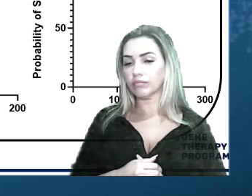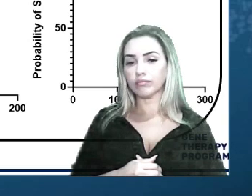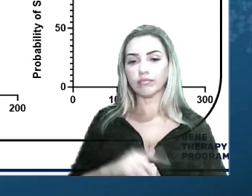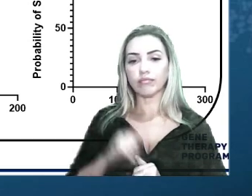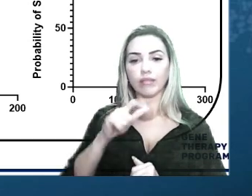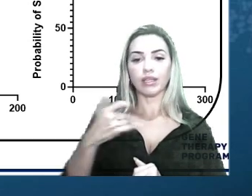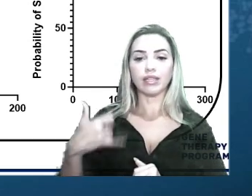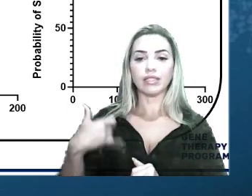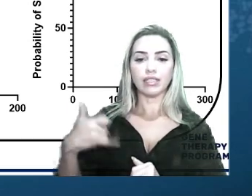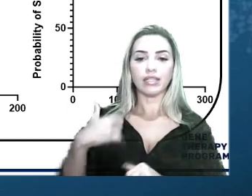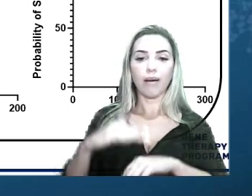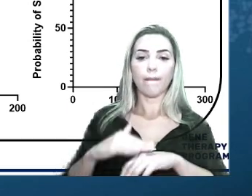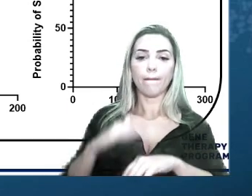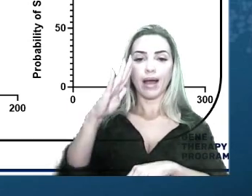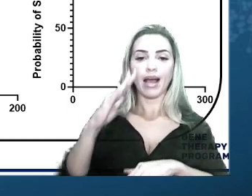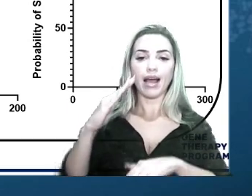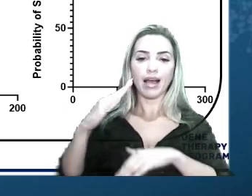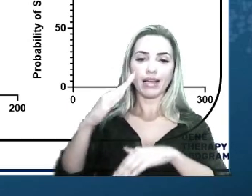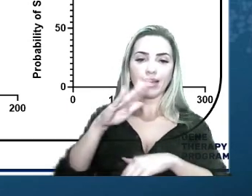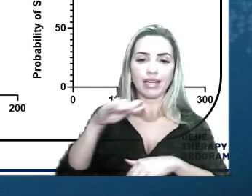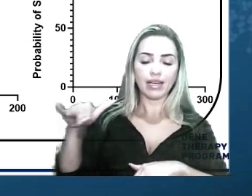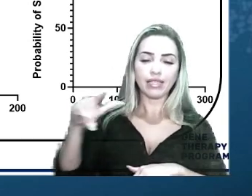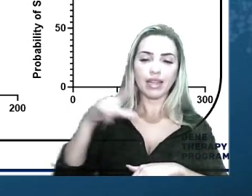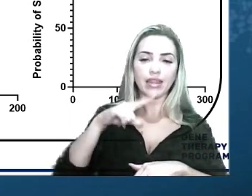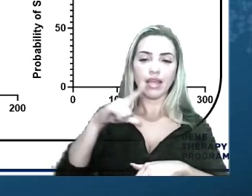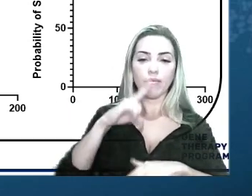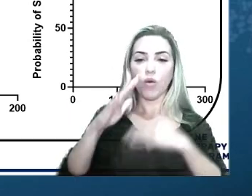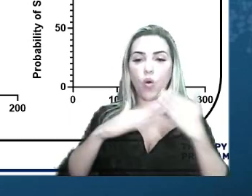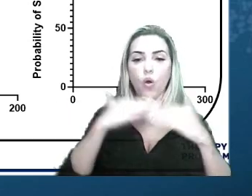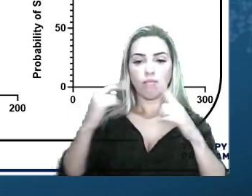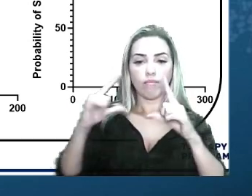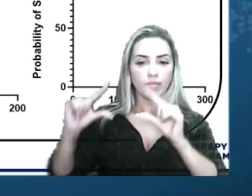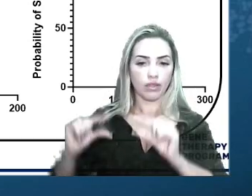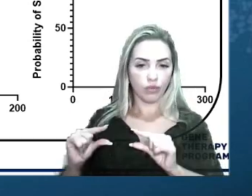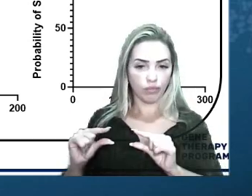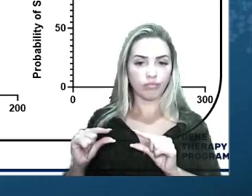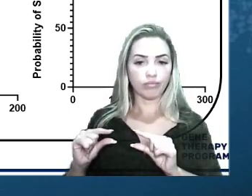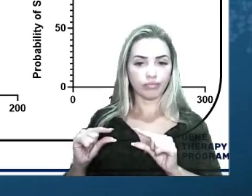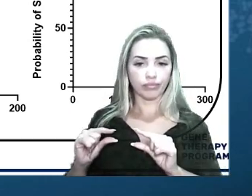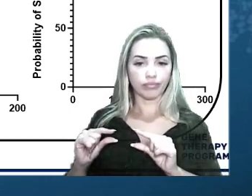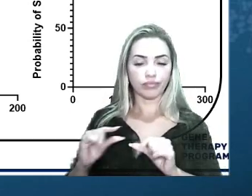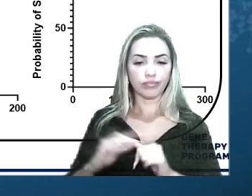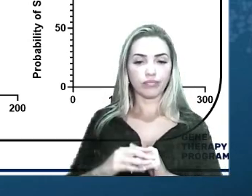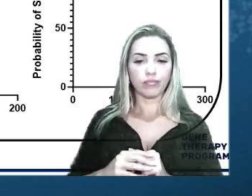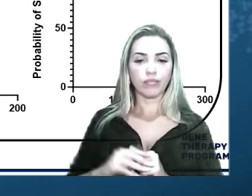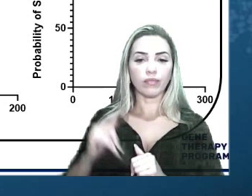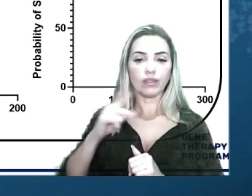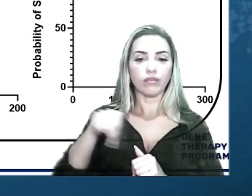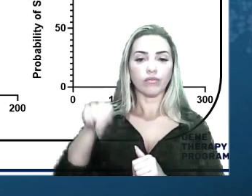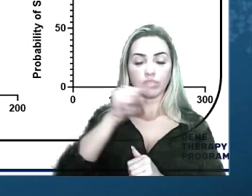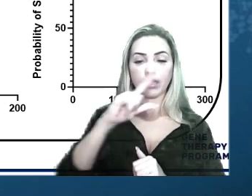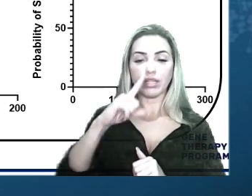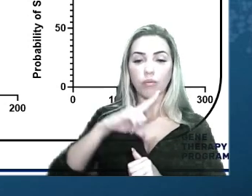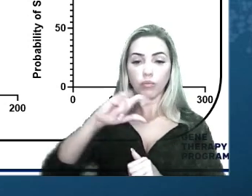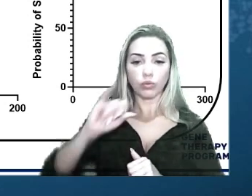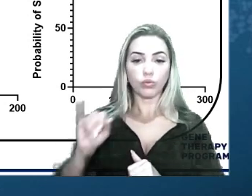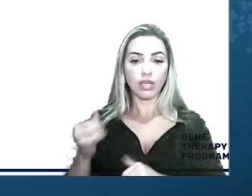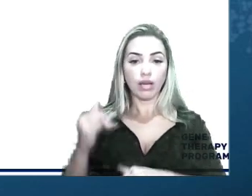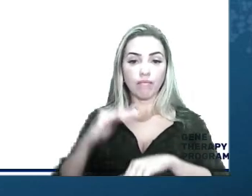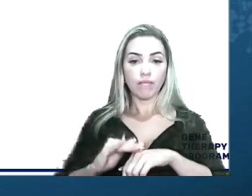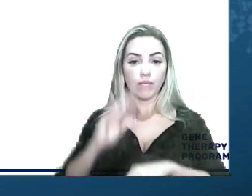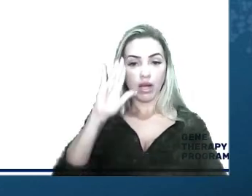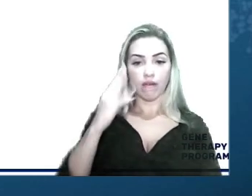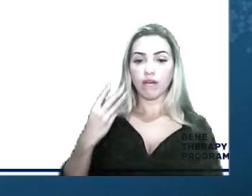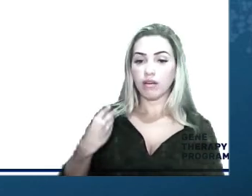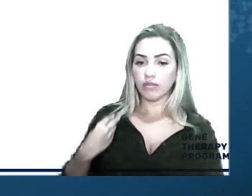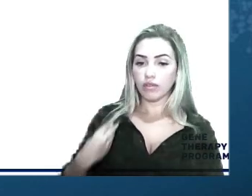mais avançada nas crianças tem uma mortalidade menor e você tem uma chance maior de